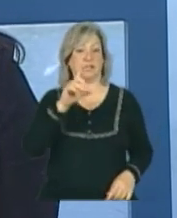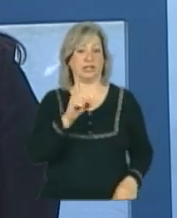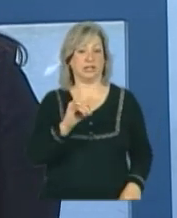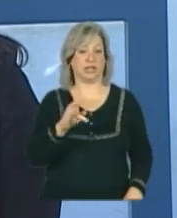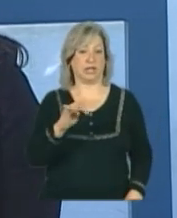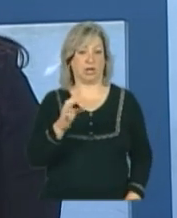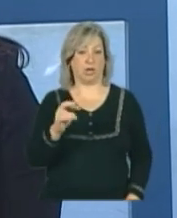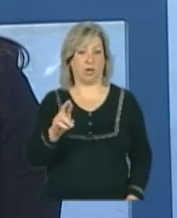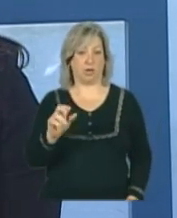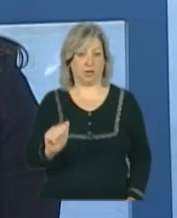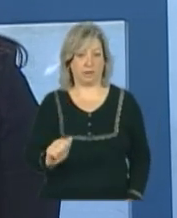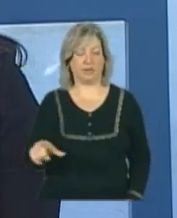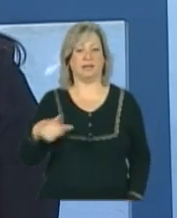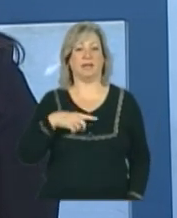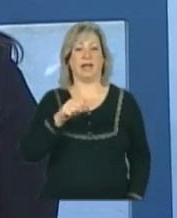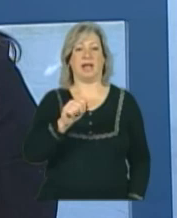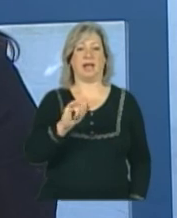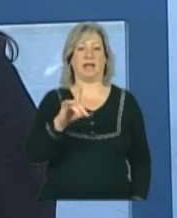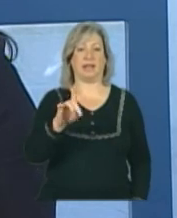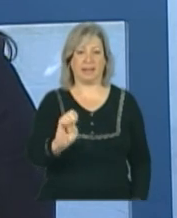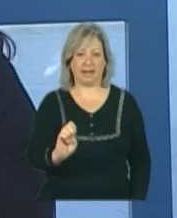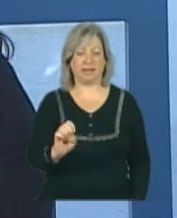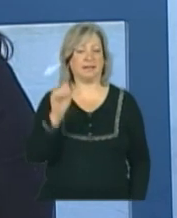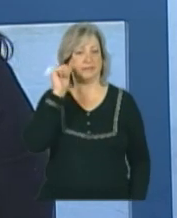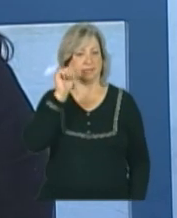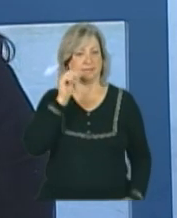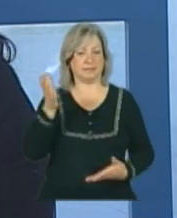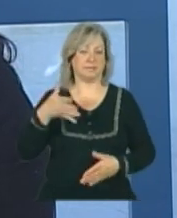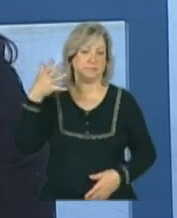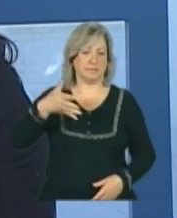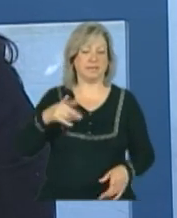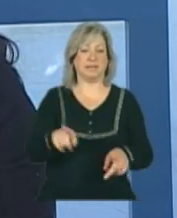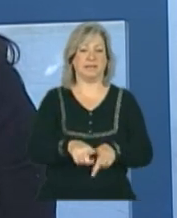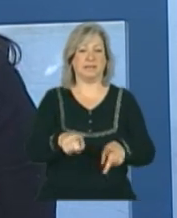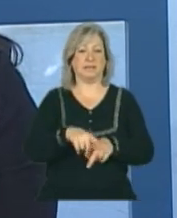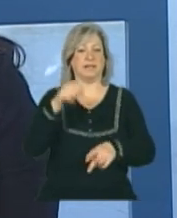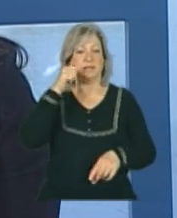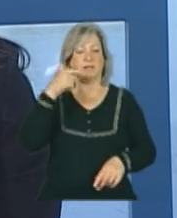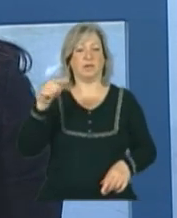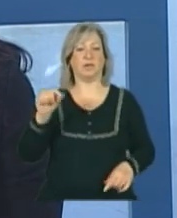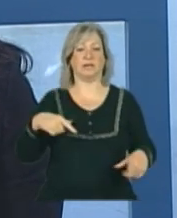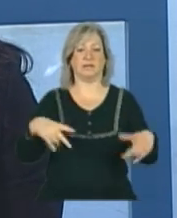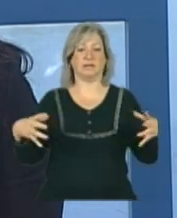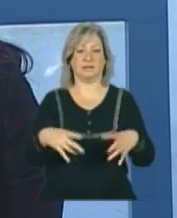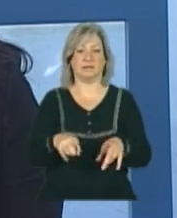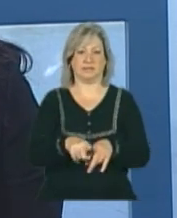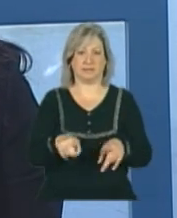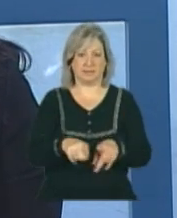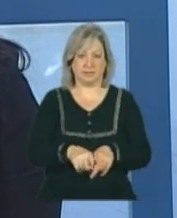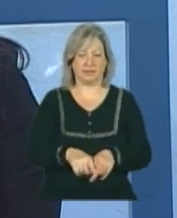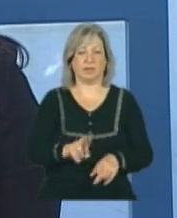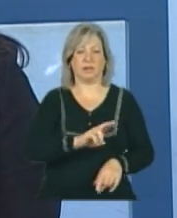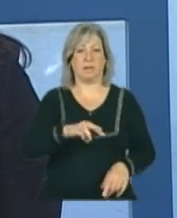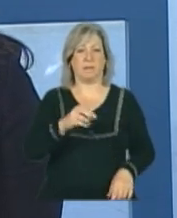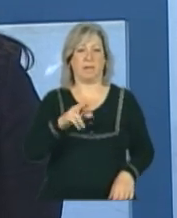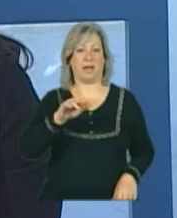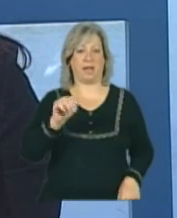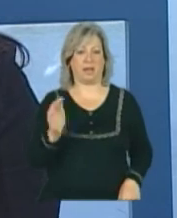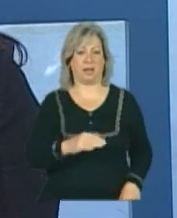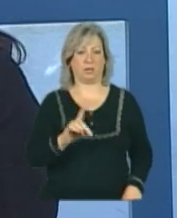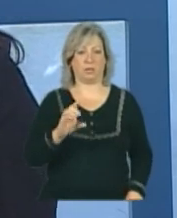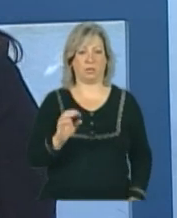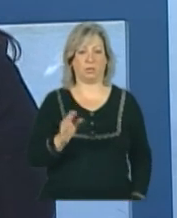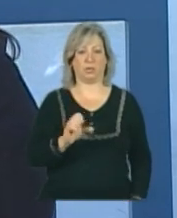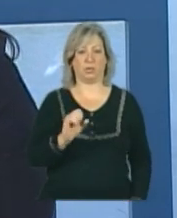Básica, Aide Cansado, e a coordenadora geral de Serviços Socioassistenciais à Família, Maria do Socorro Fernandes Tabosa, da Secretaria